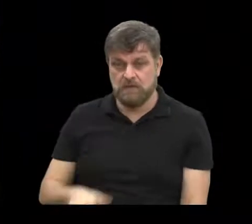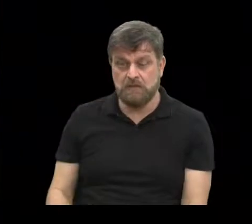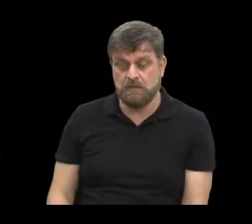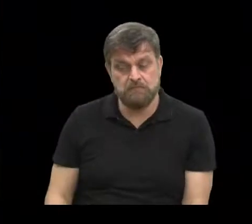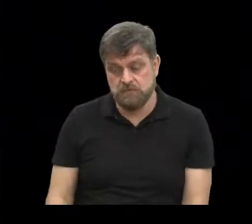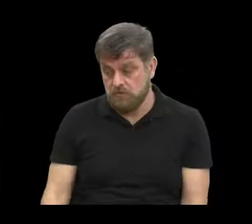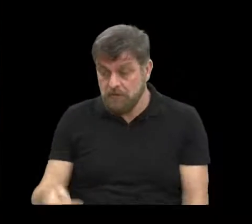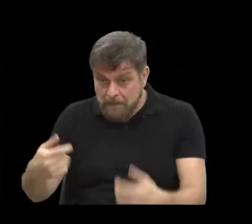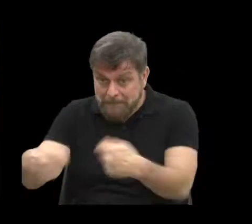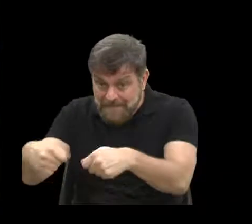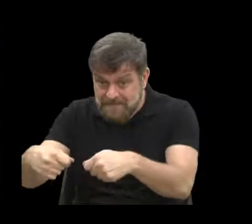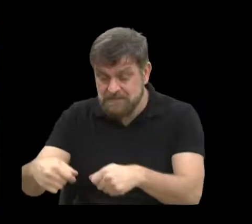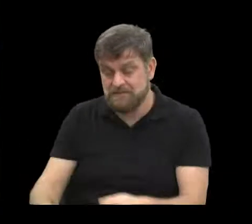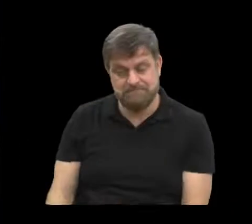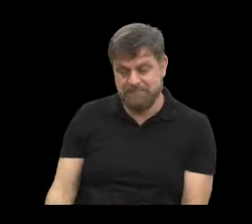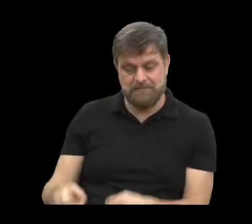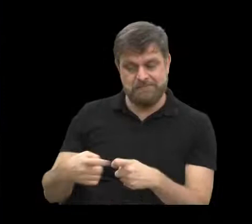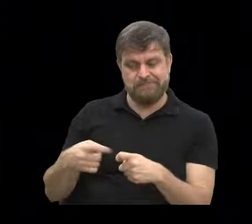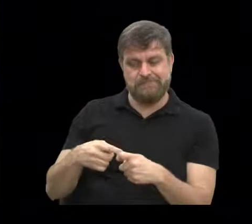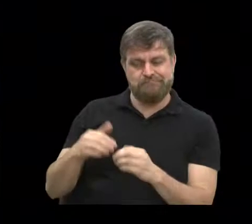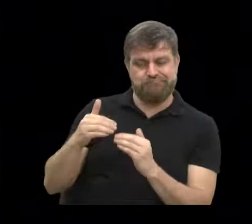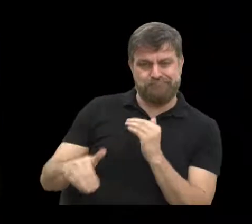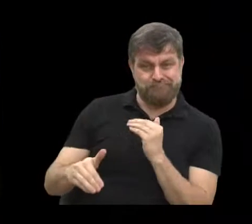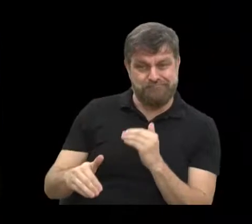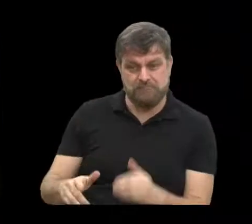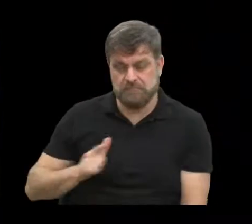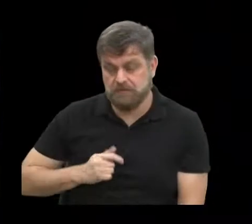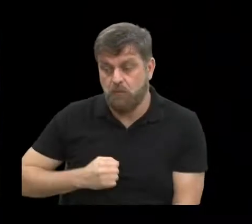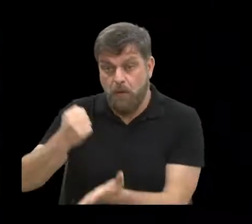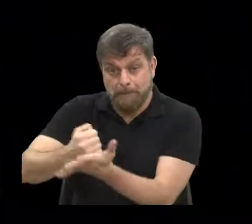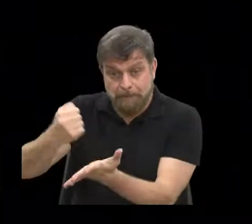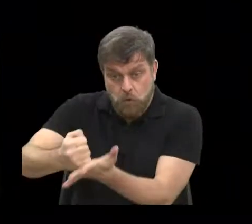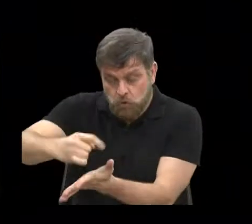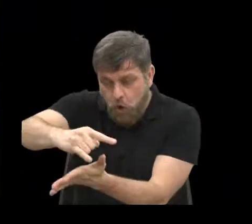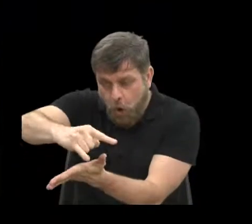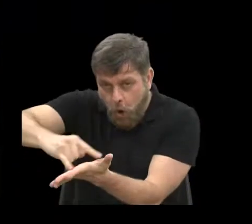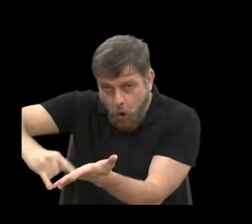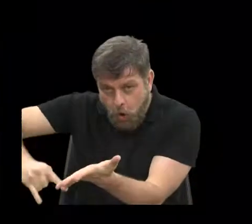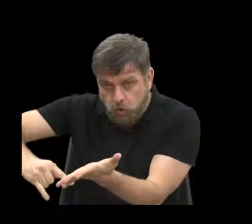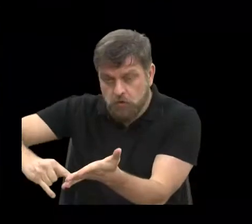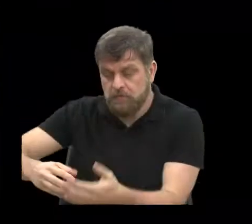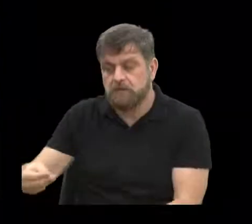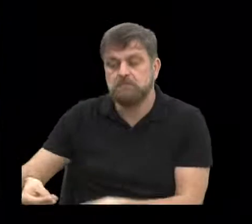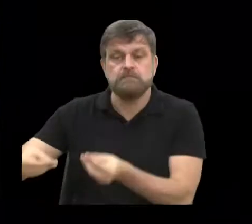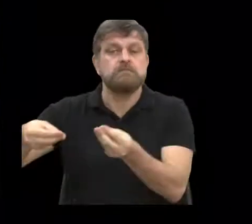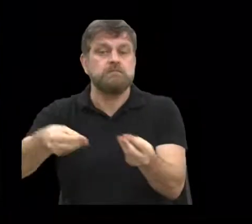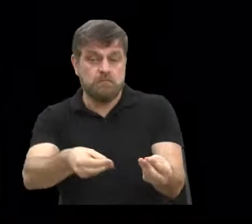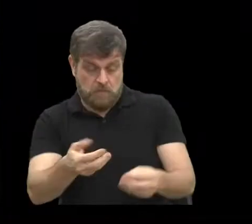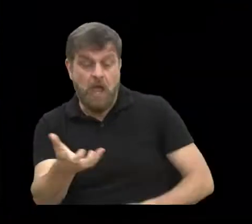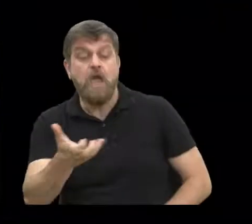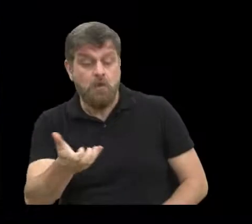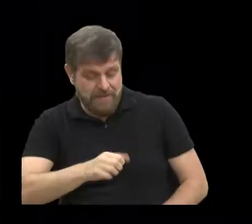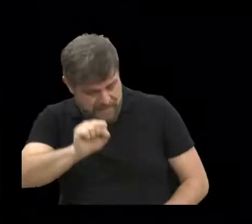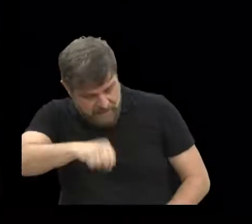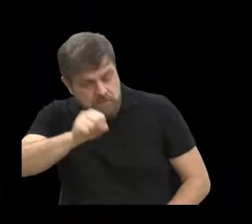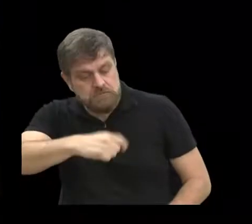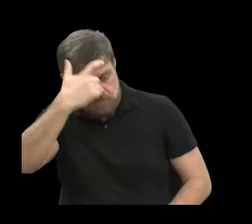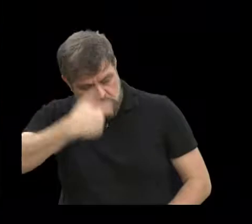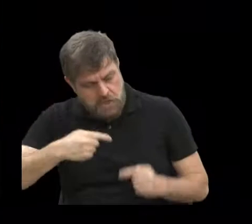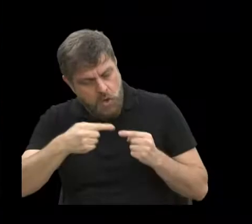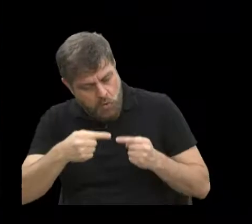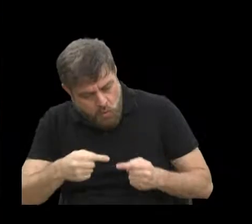defesas, quando o requerente, né, protocola um recurso, tá certo? Instruir